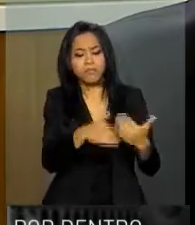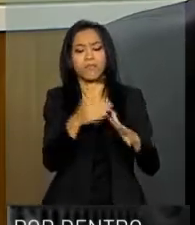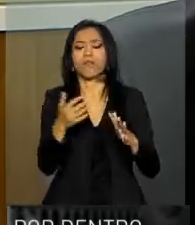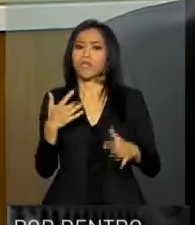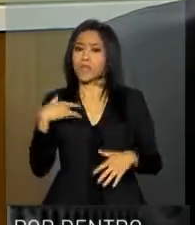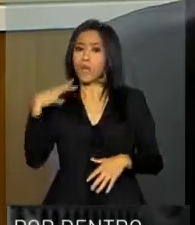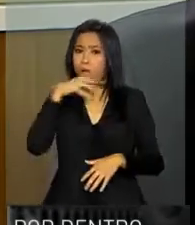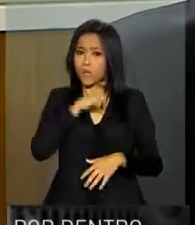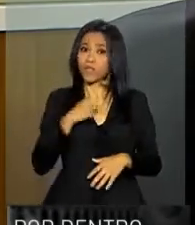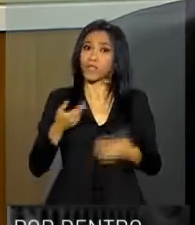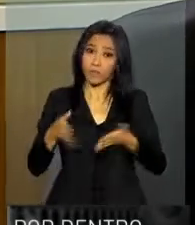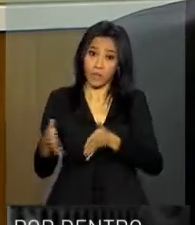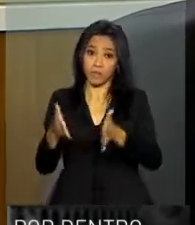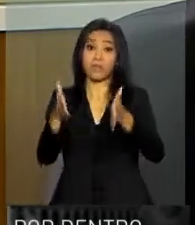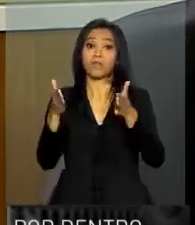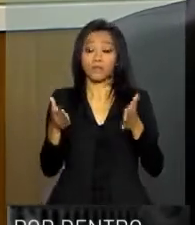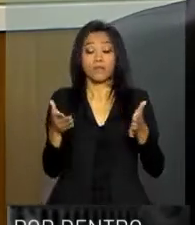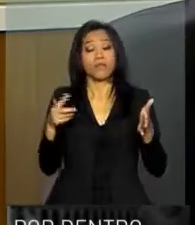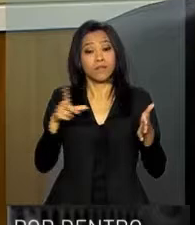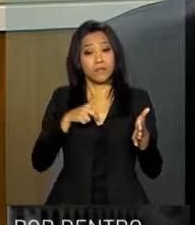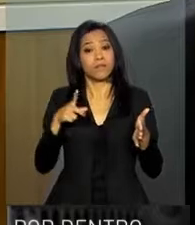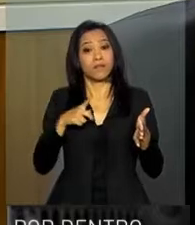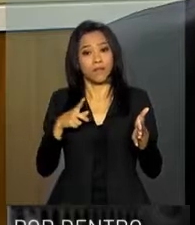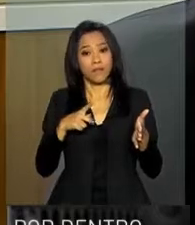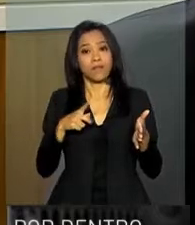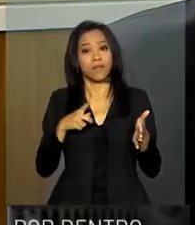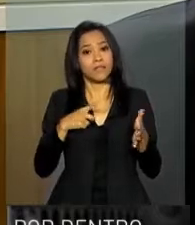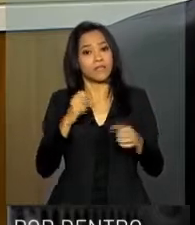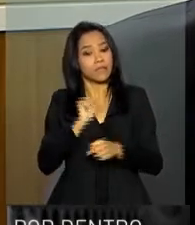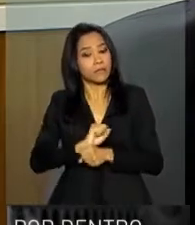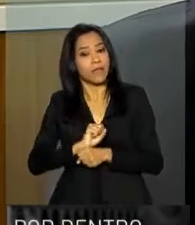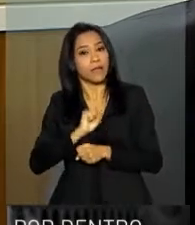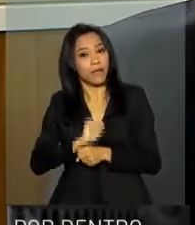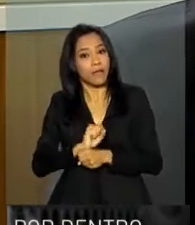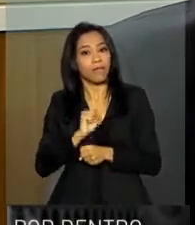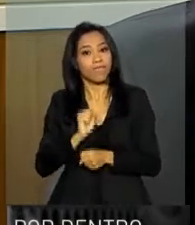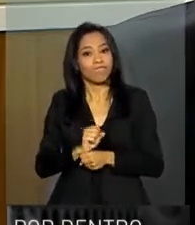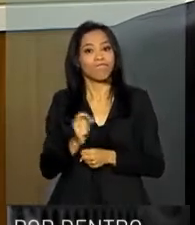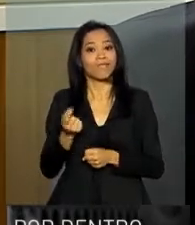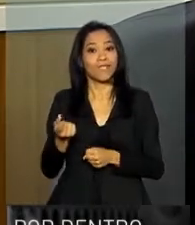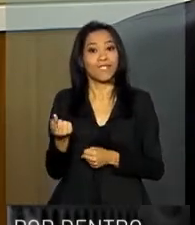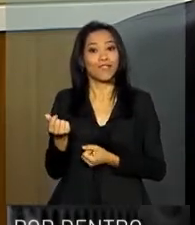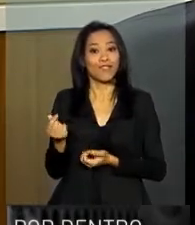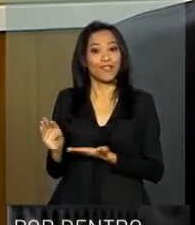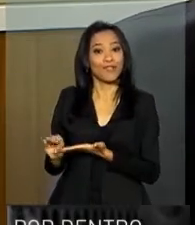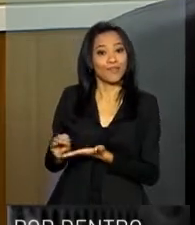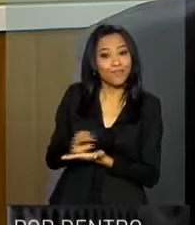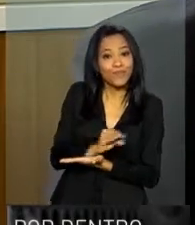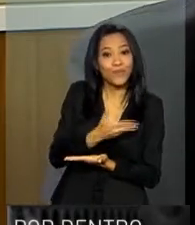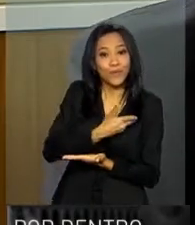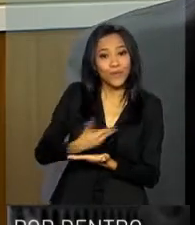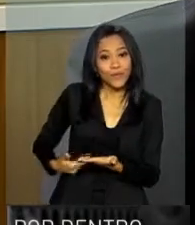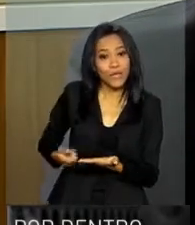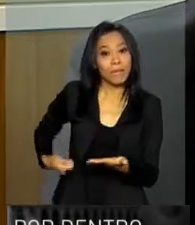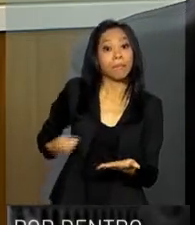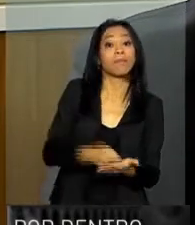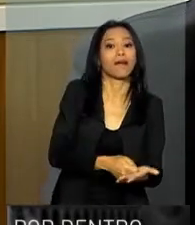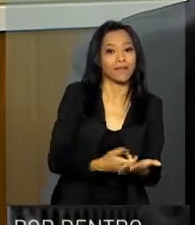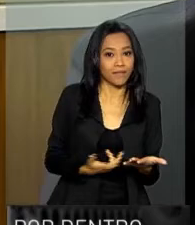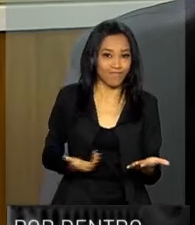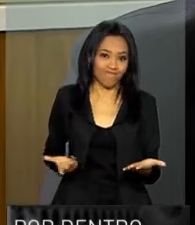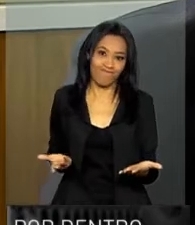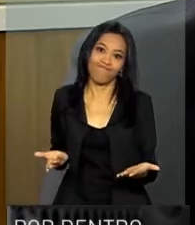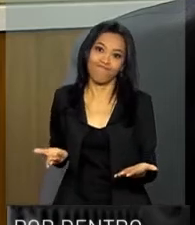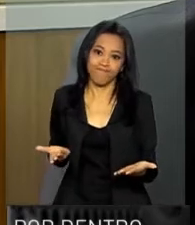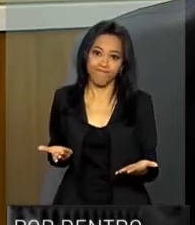trilhado tem sido esperar que os recursos de governo e paguem a conta eo penso